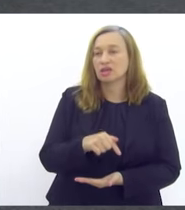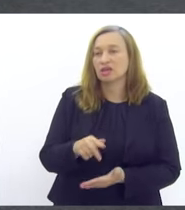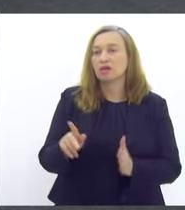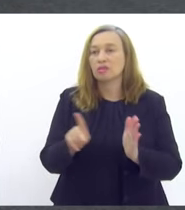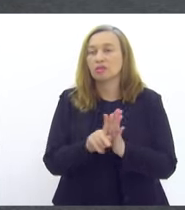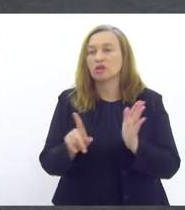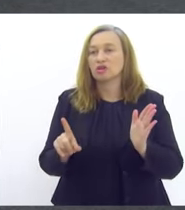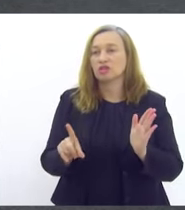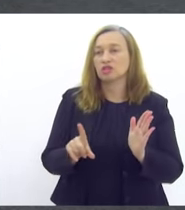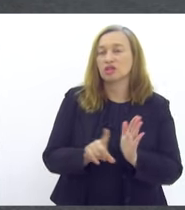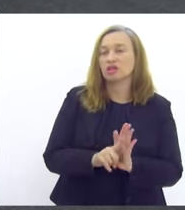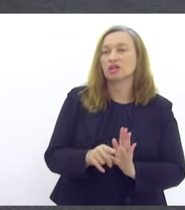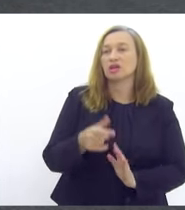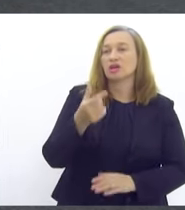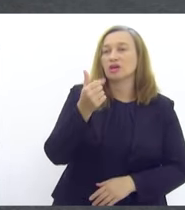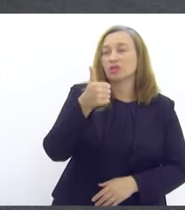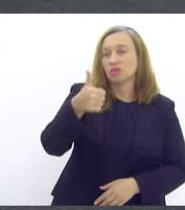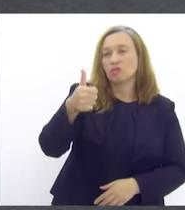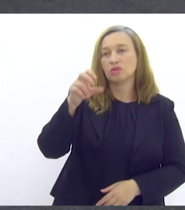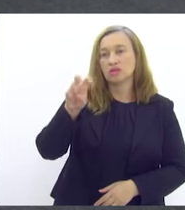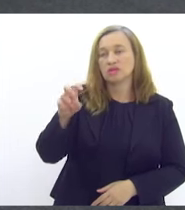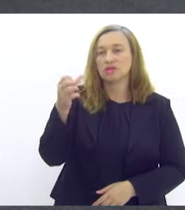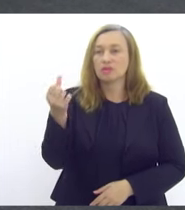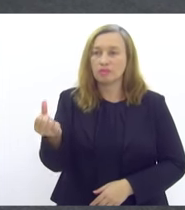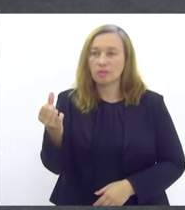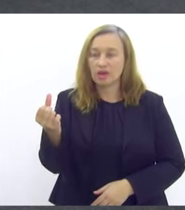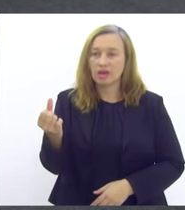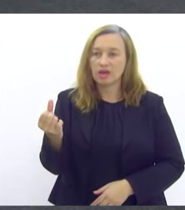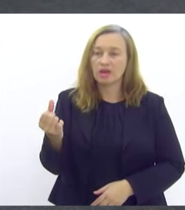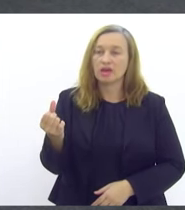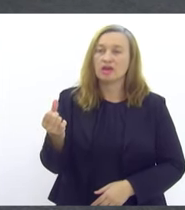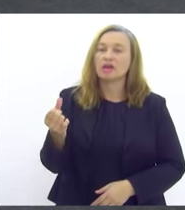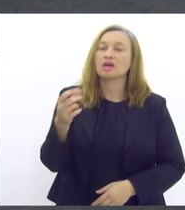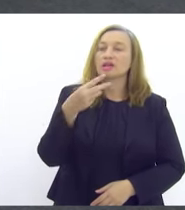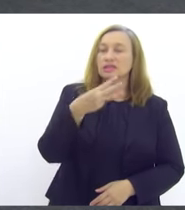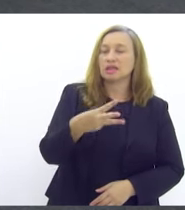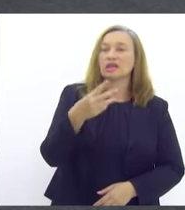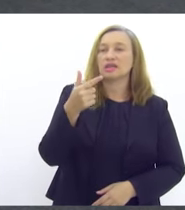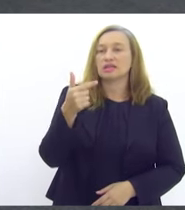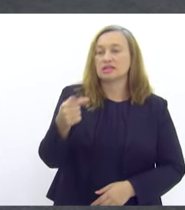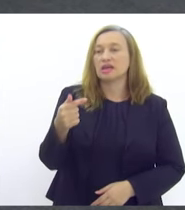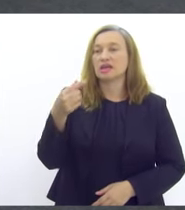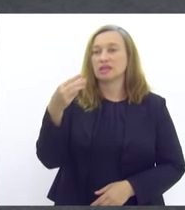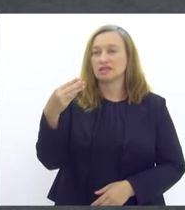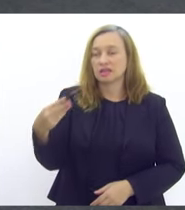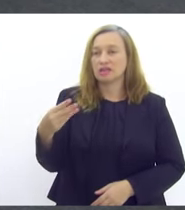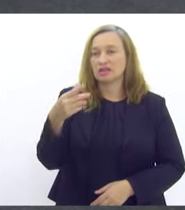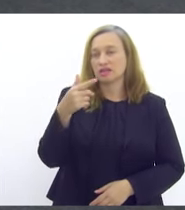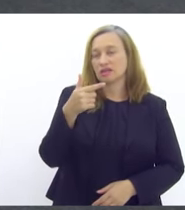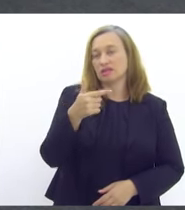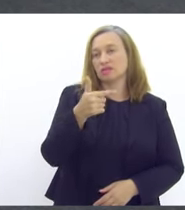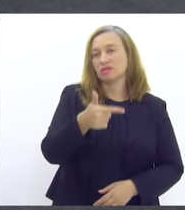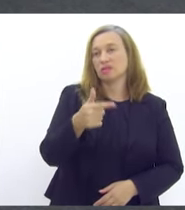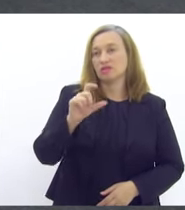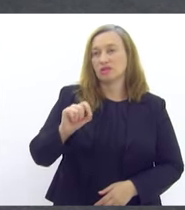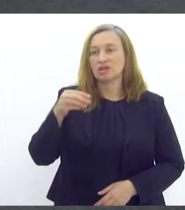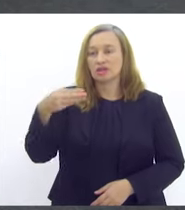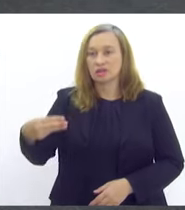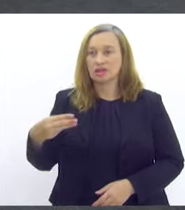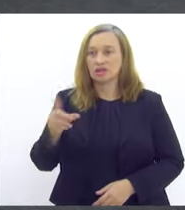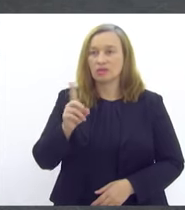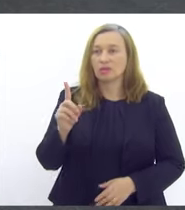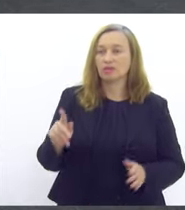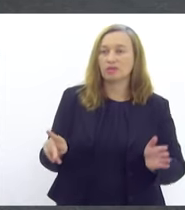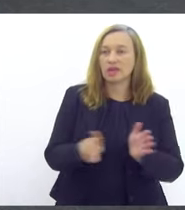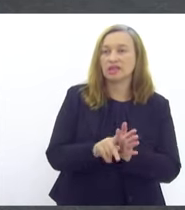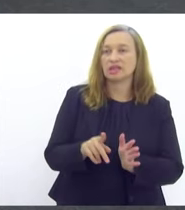projeto 156 da pauta, que é o projeto de resolução 373 de 2023, não é da excelentíssima